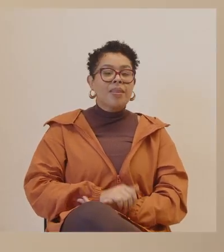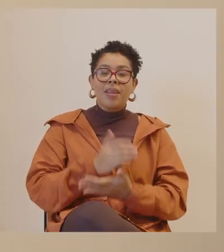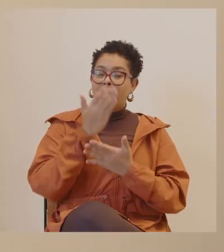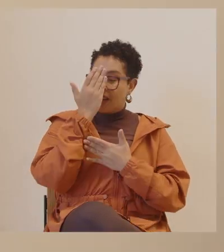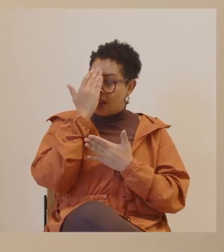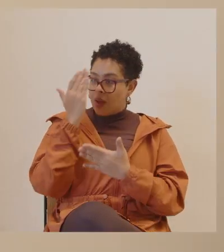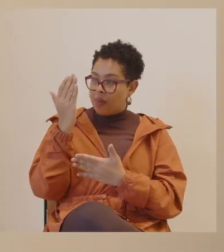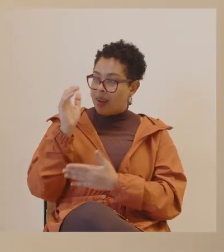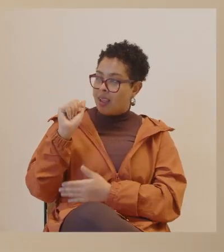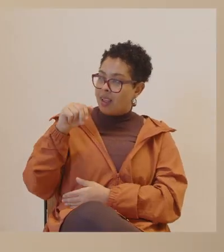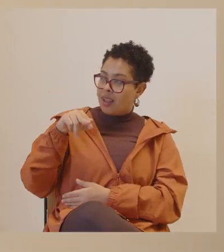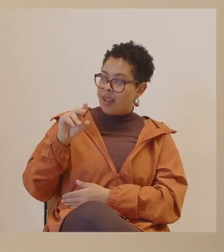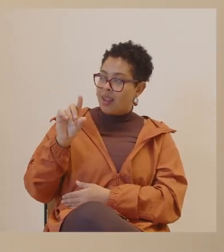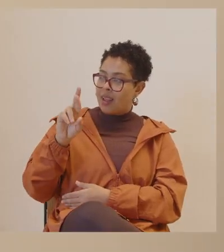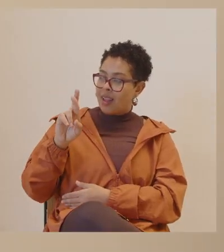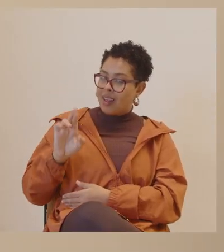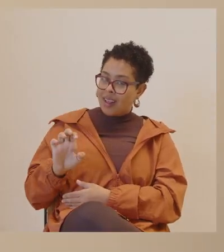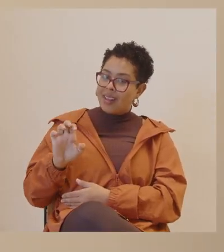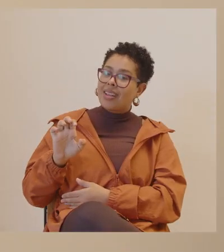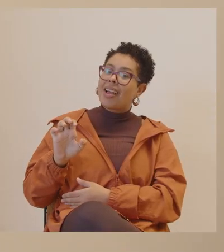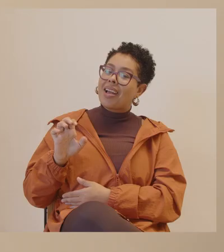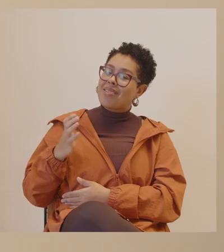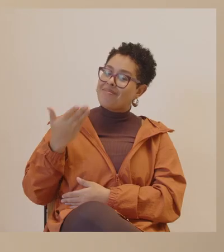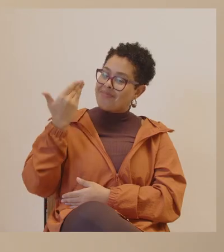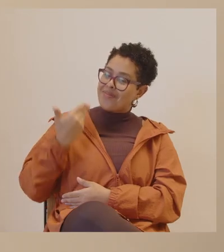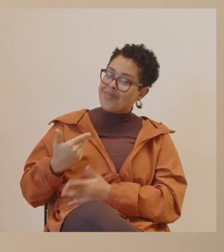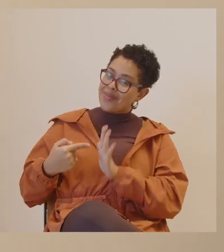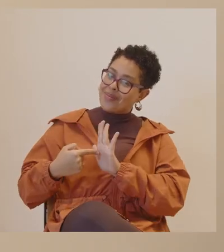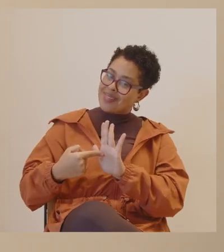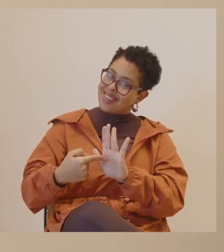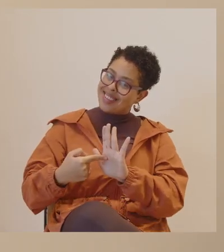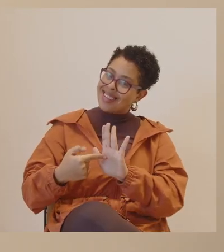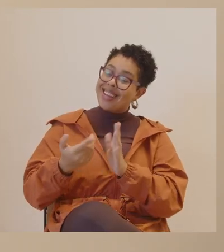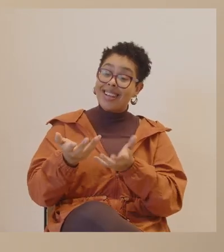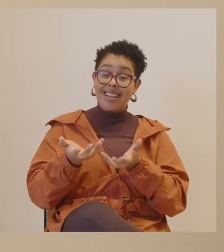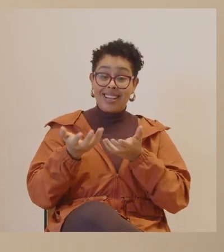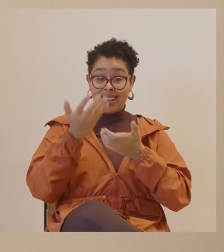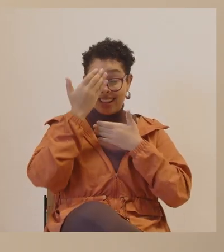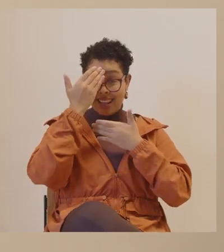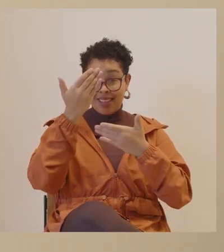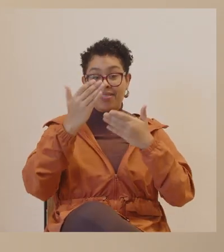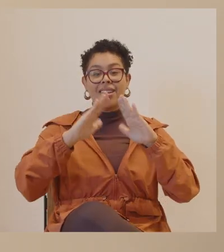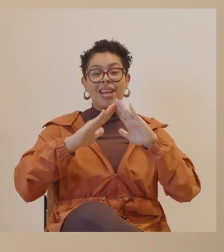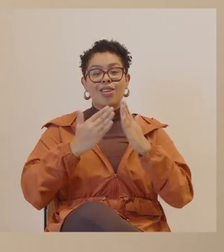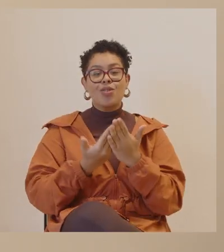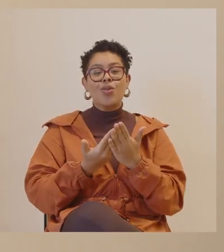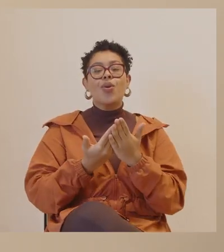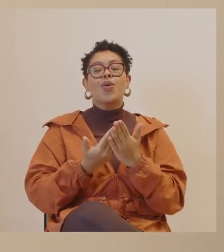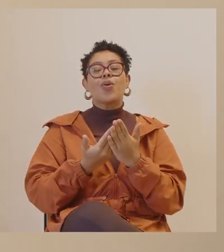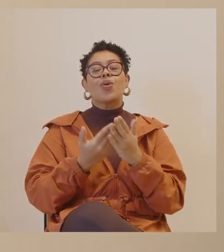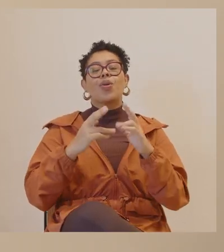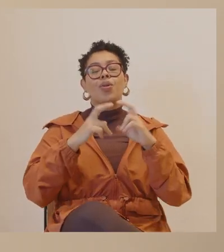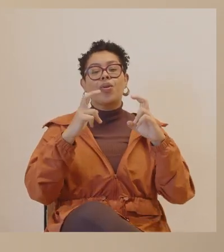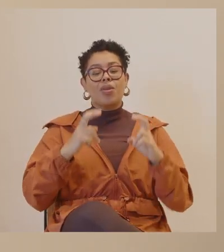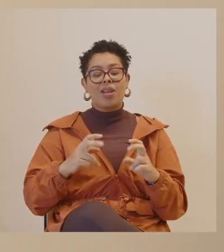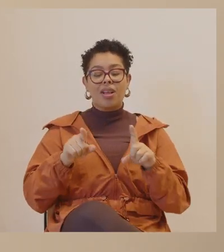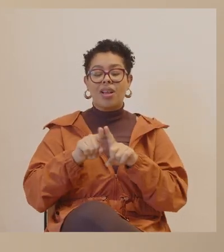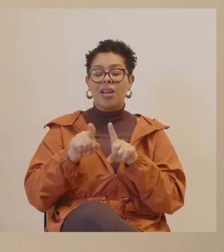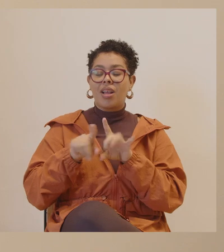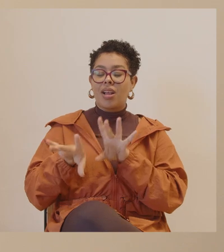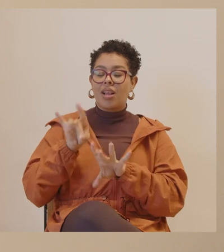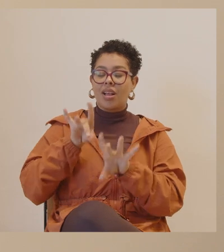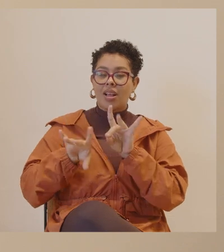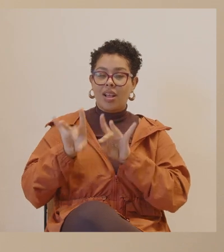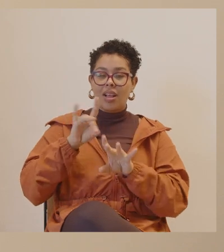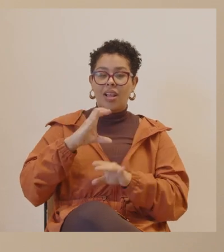Obrigada, André, por essa apresentação tão generosa. Eu também gostaria de agradecer à Escola do MASP e à curadoria da exposição